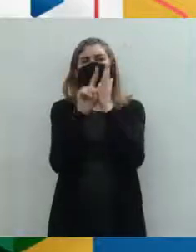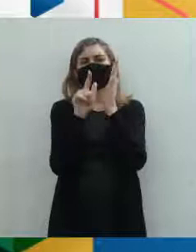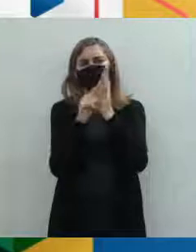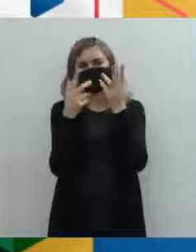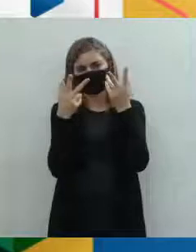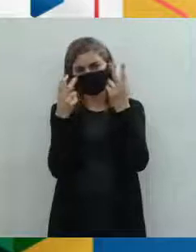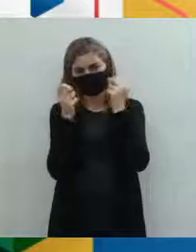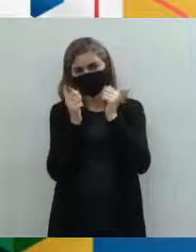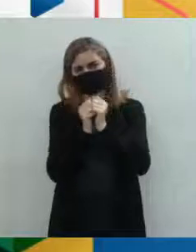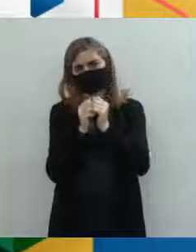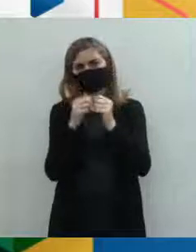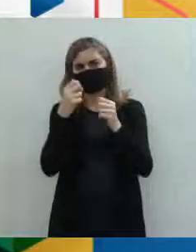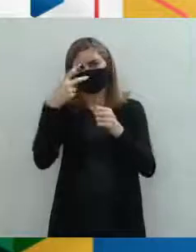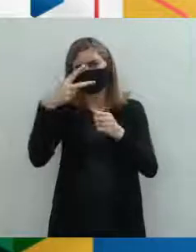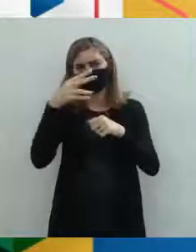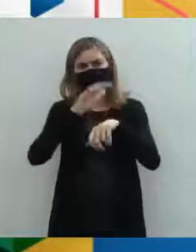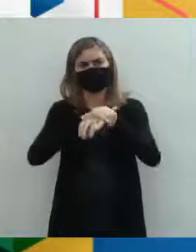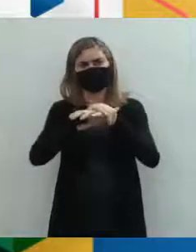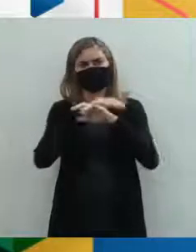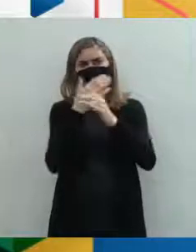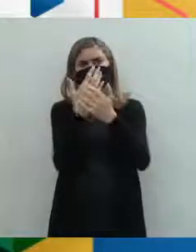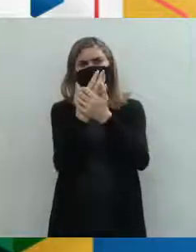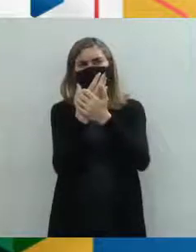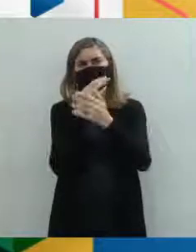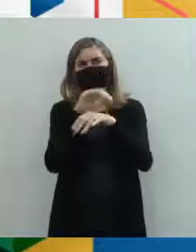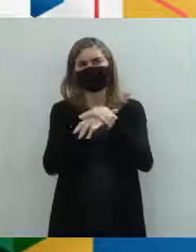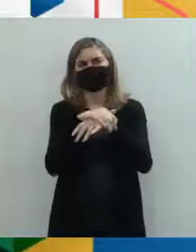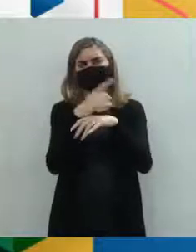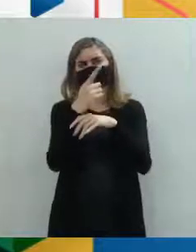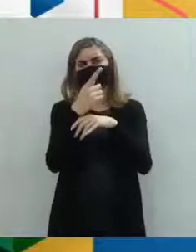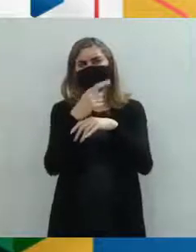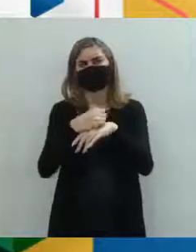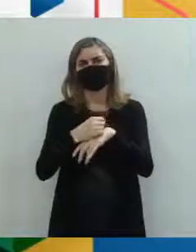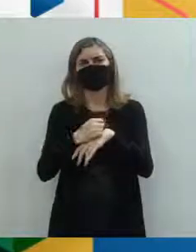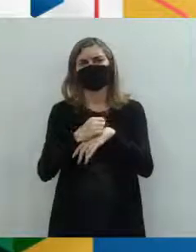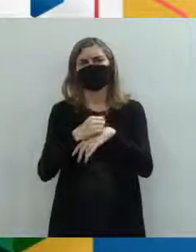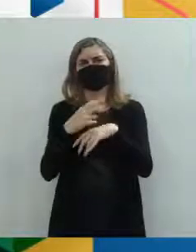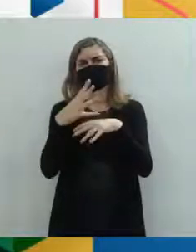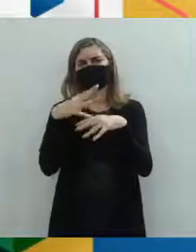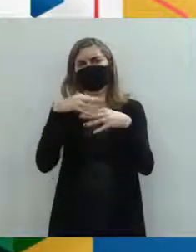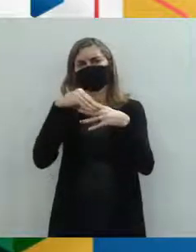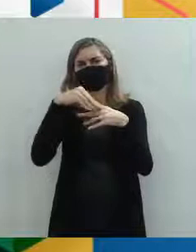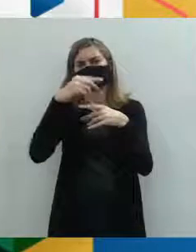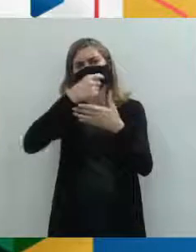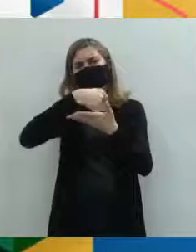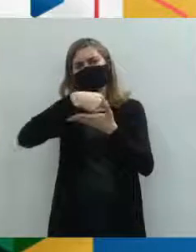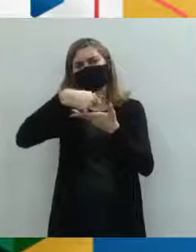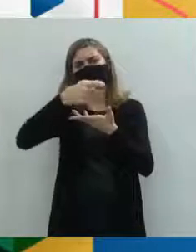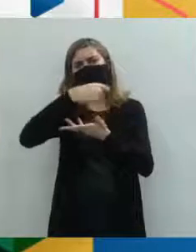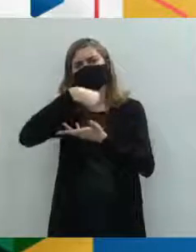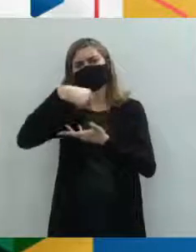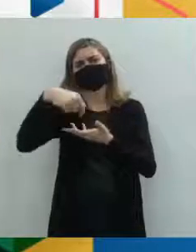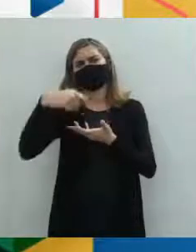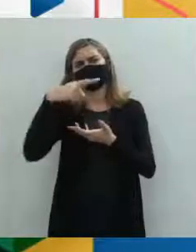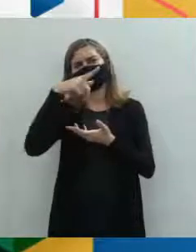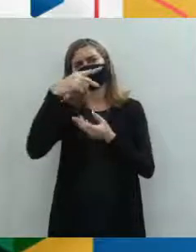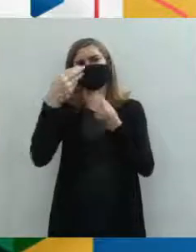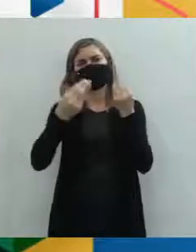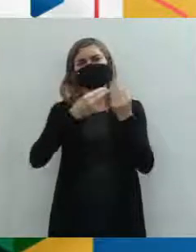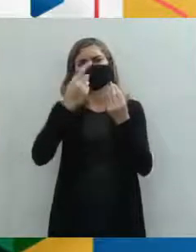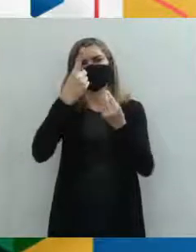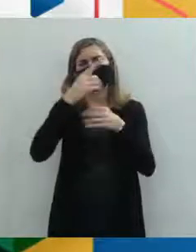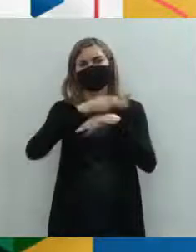percebendo? A gente tem duas mãos e essas mãos estão segurando uma caneta. E é como se